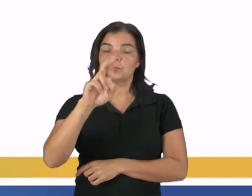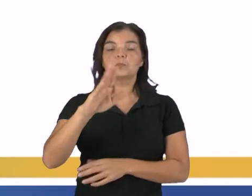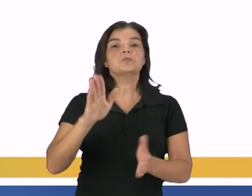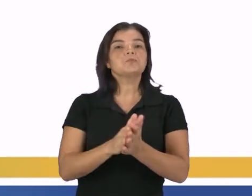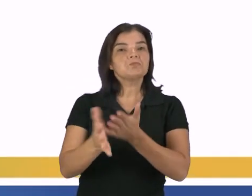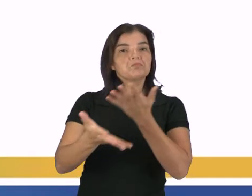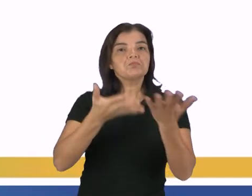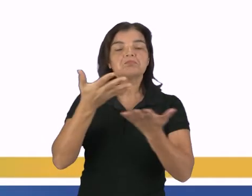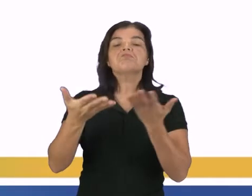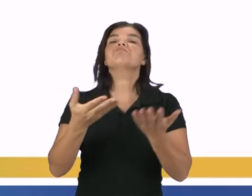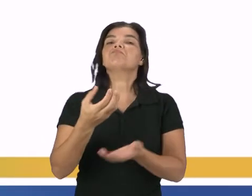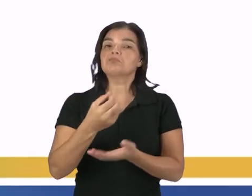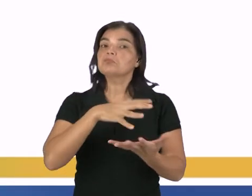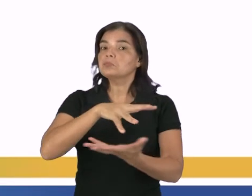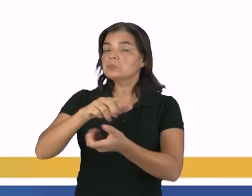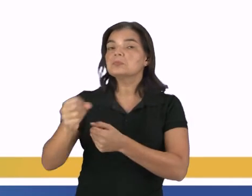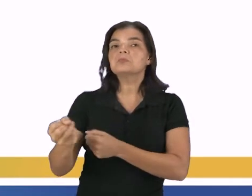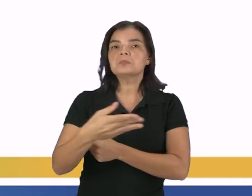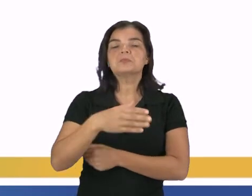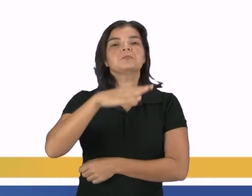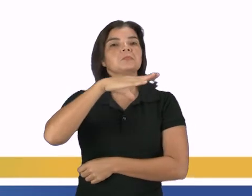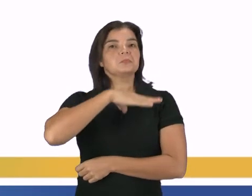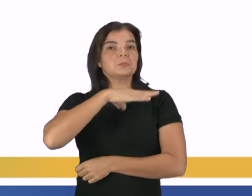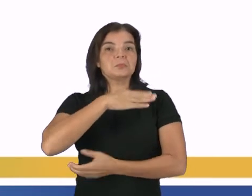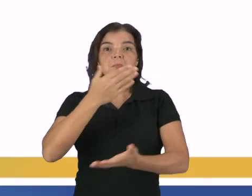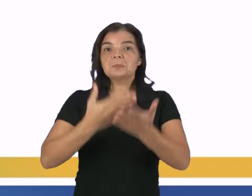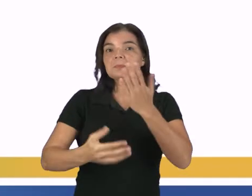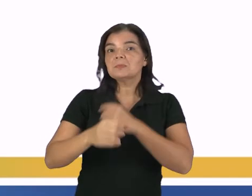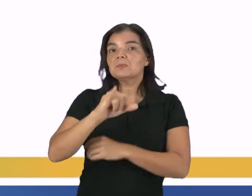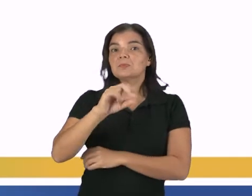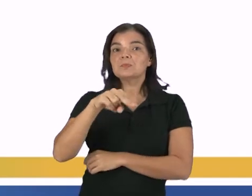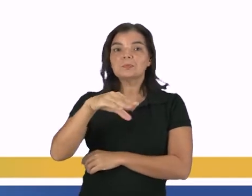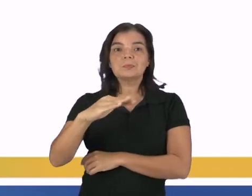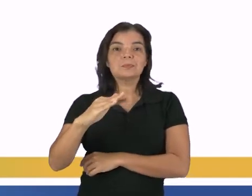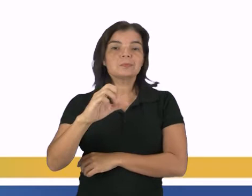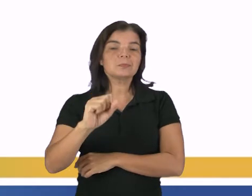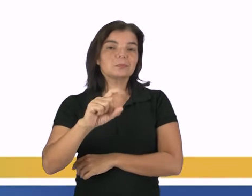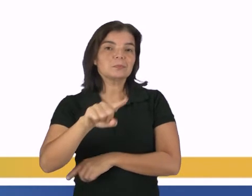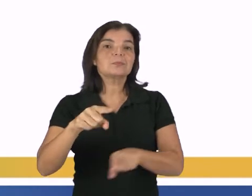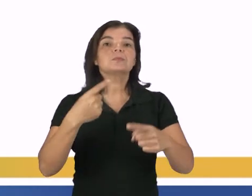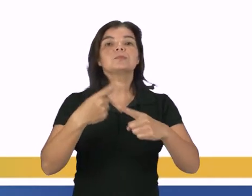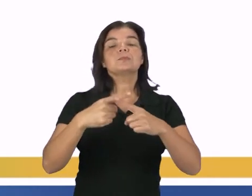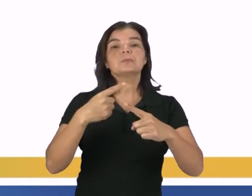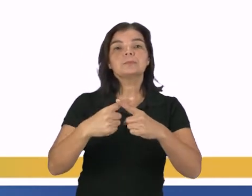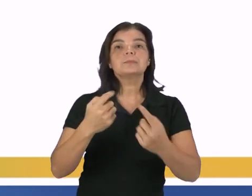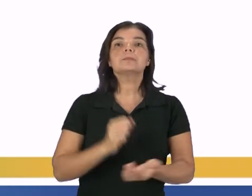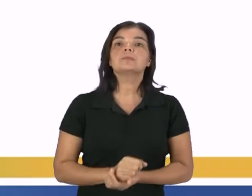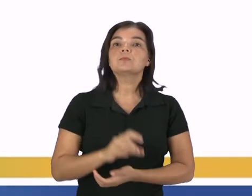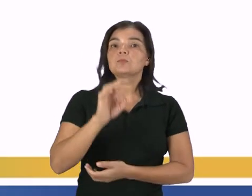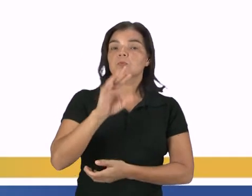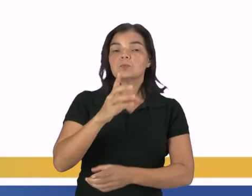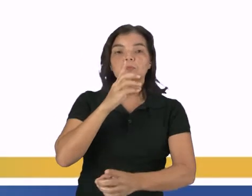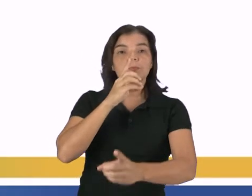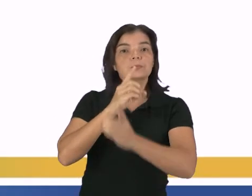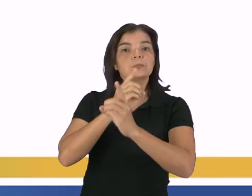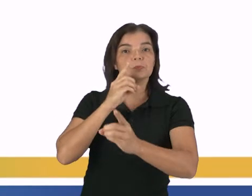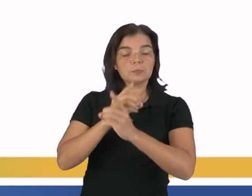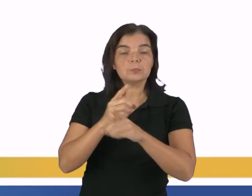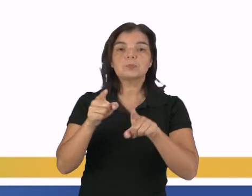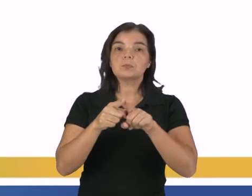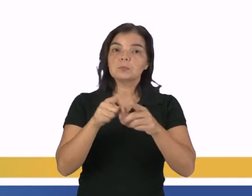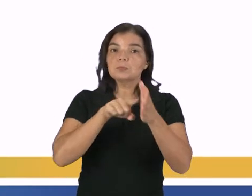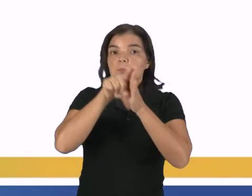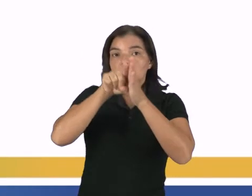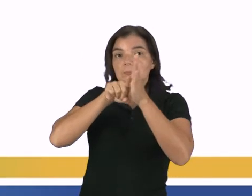do mundo moderno, é conhecida como a cidade perdida dos Incas. Isso porque ela só foi encontrada por